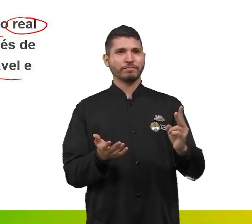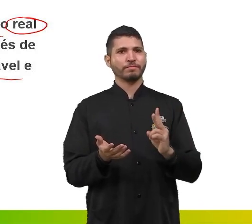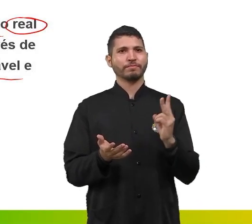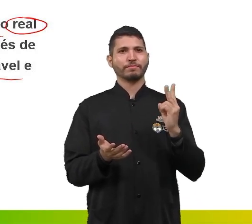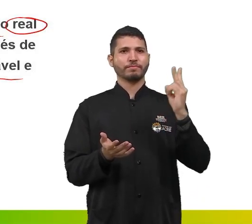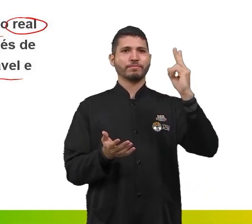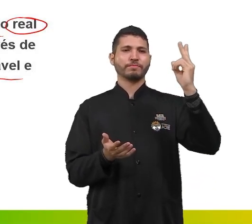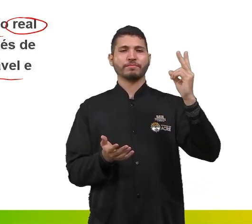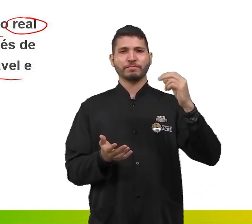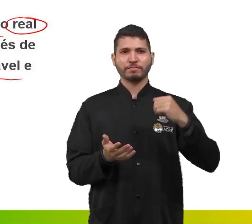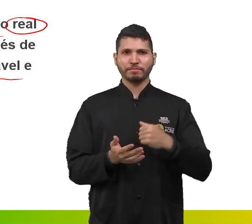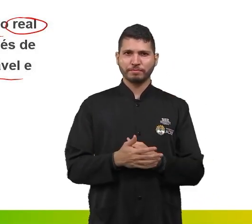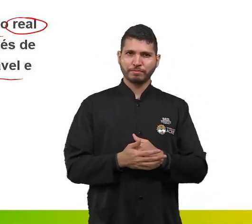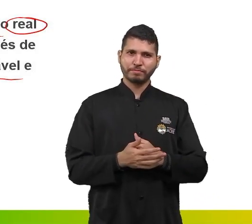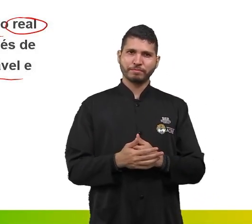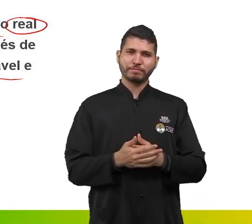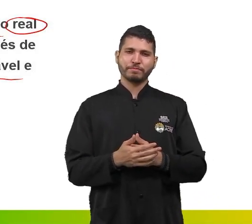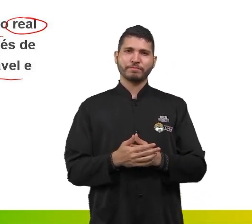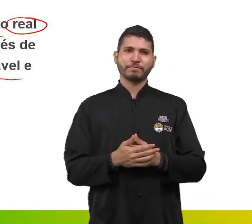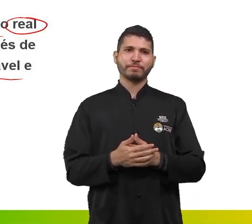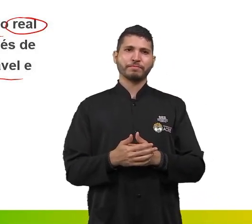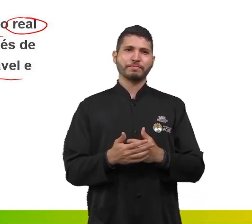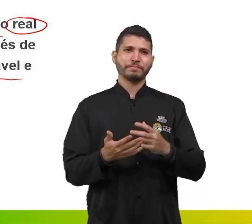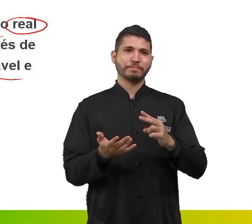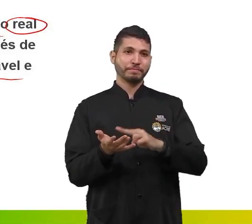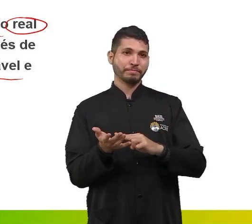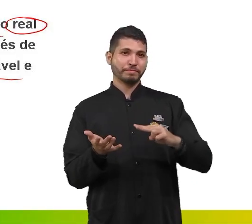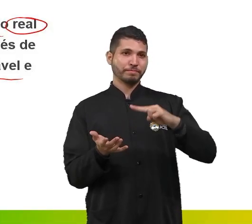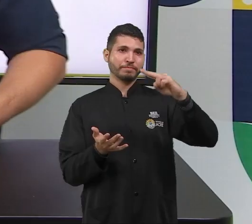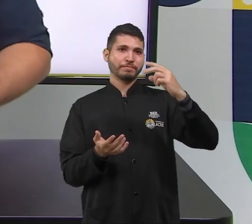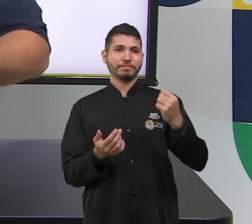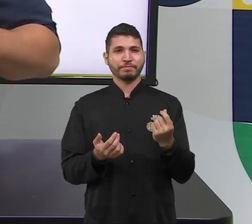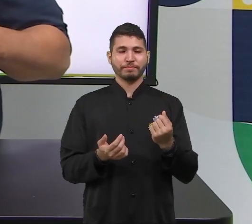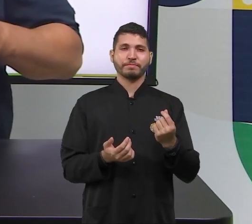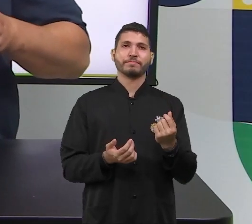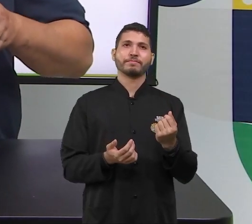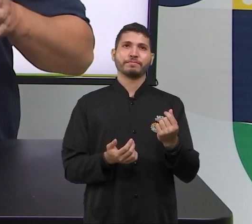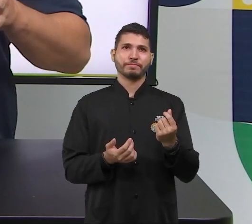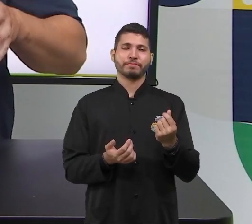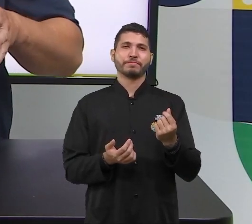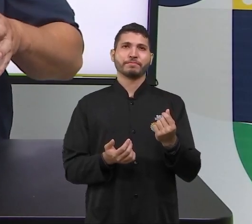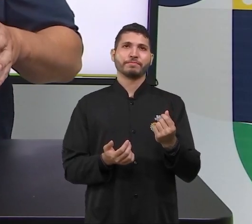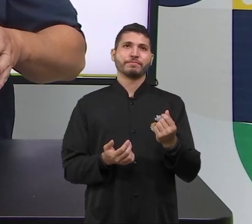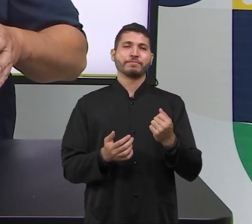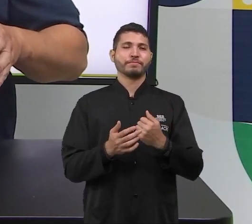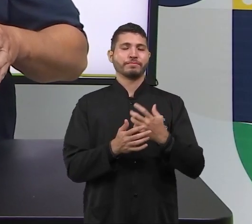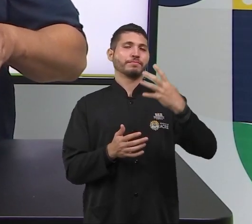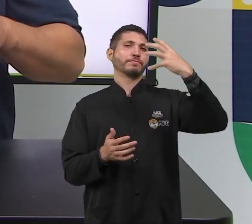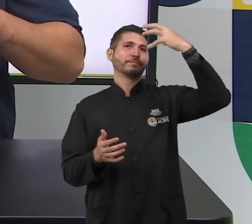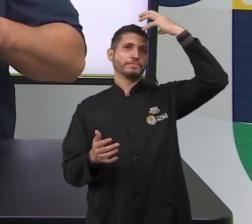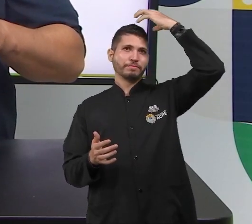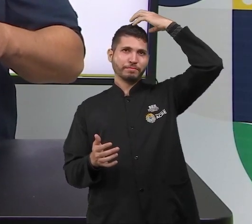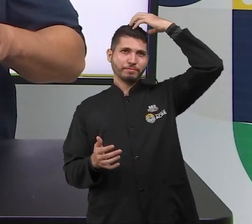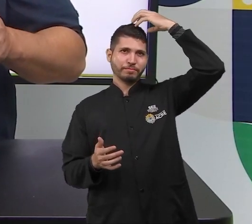eliminando barreiras que impediam o crescimento econômico. É nesse momento que rei,